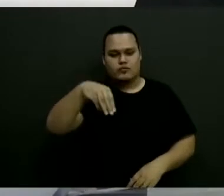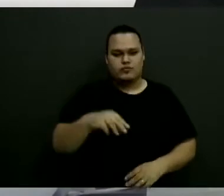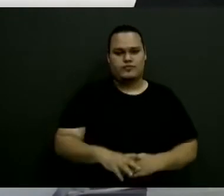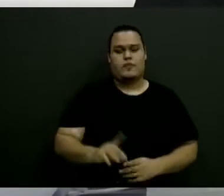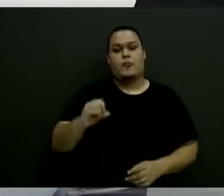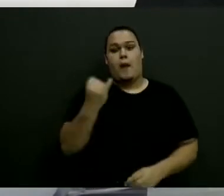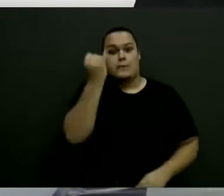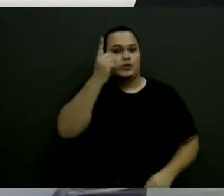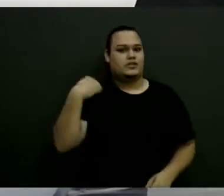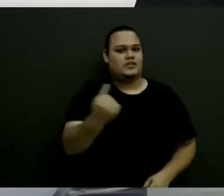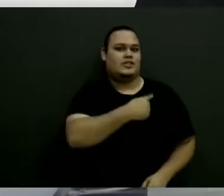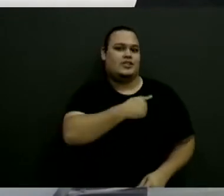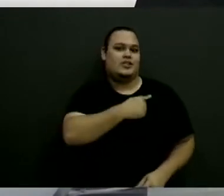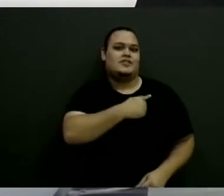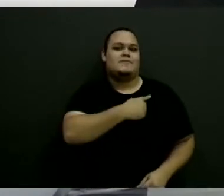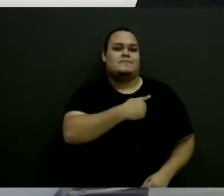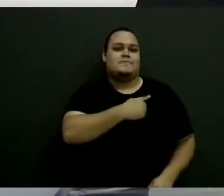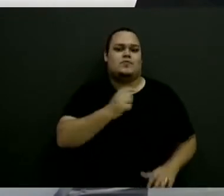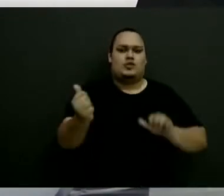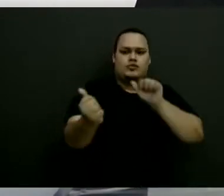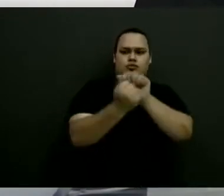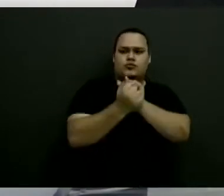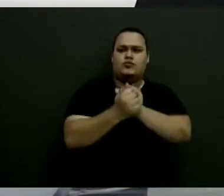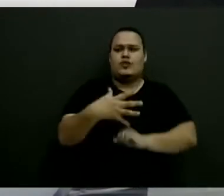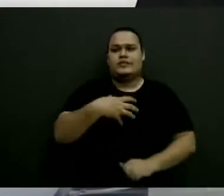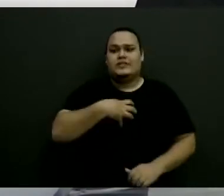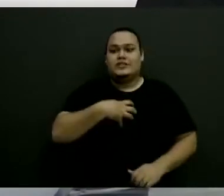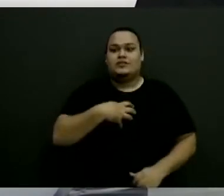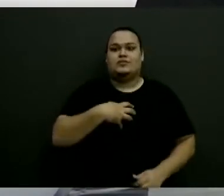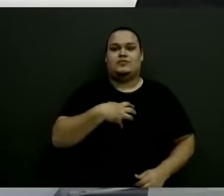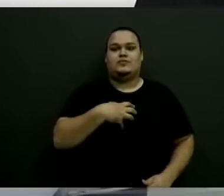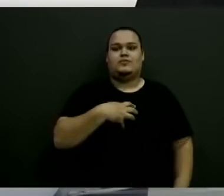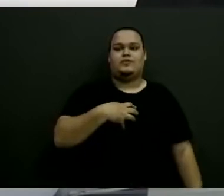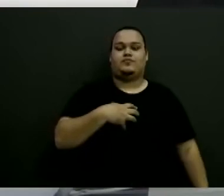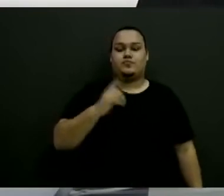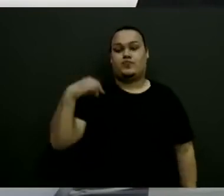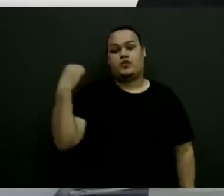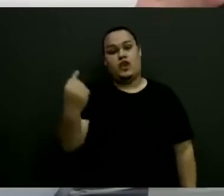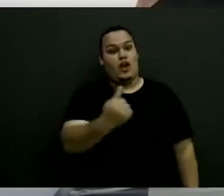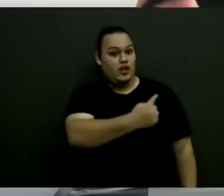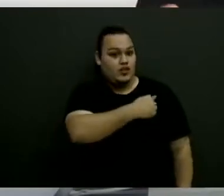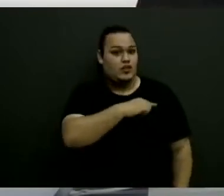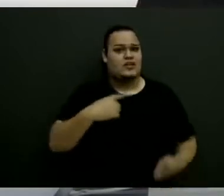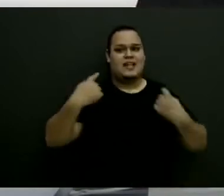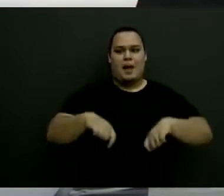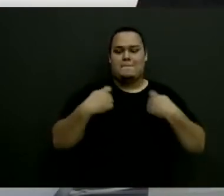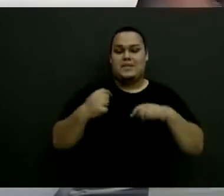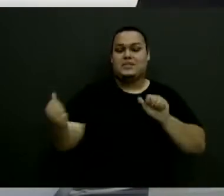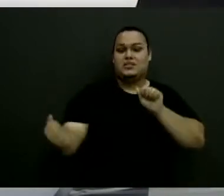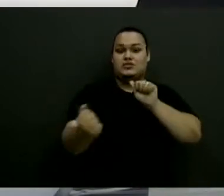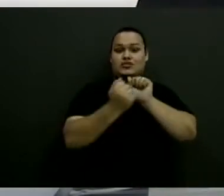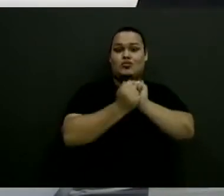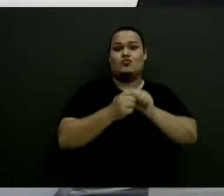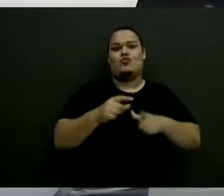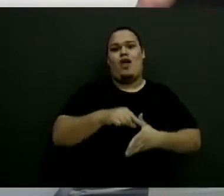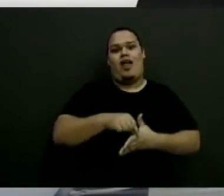eu sinto que Deus está a nos empurrar a ser